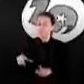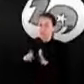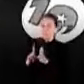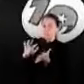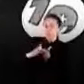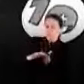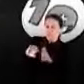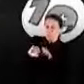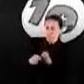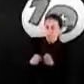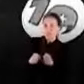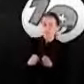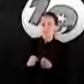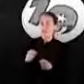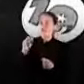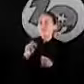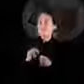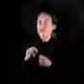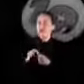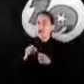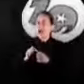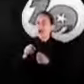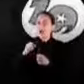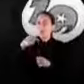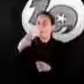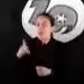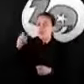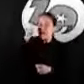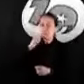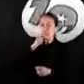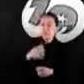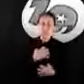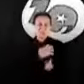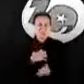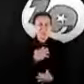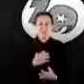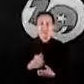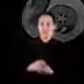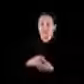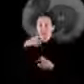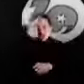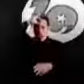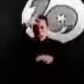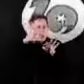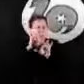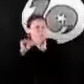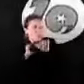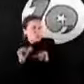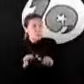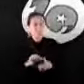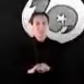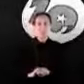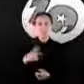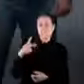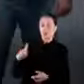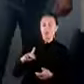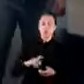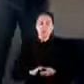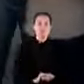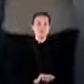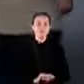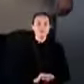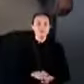rapaz. Resolva isso aí, antes que eu quebre esse salário. Vem aqui. Faça um sabão nessa mulher, antes que eu me irrite. Vem aqui. Altera essa cocota aí, cacete.